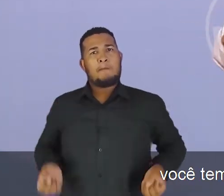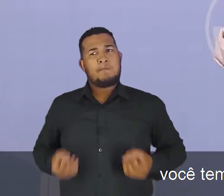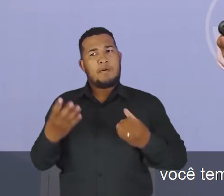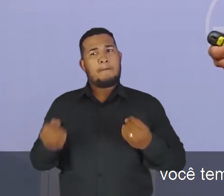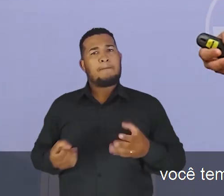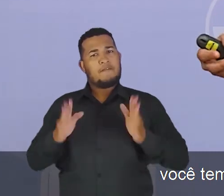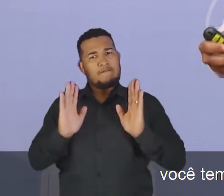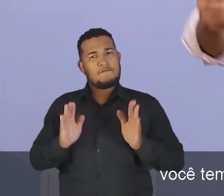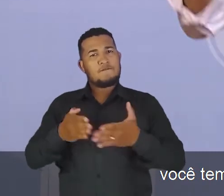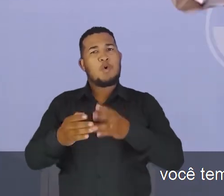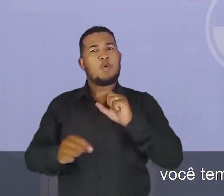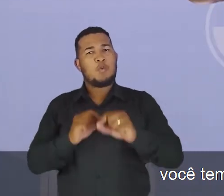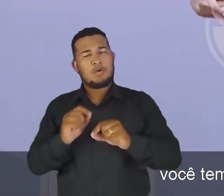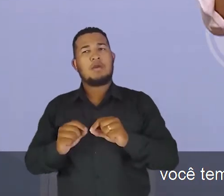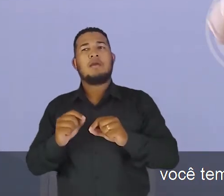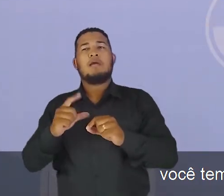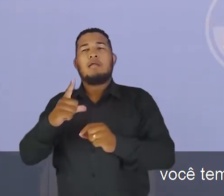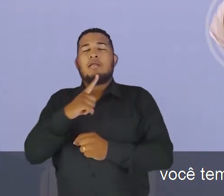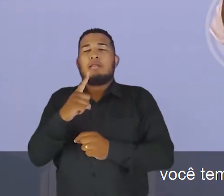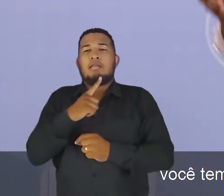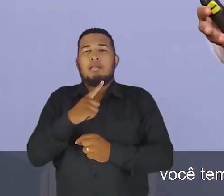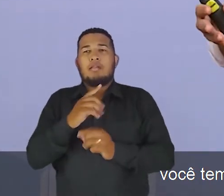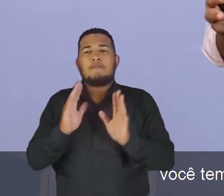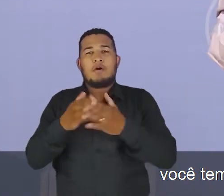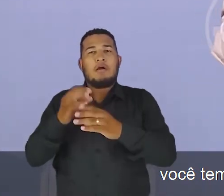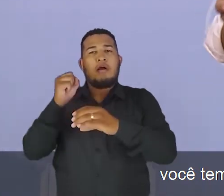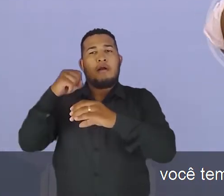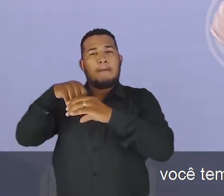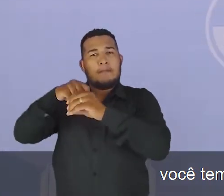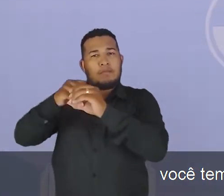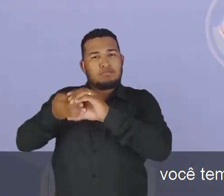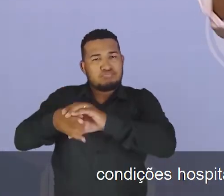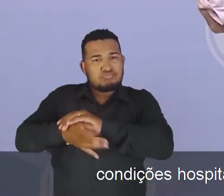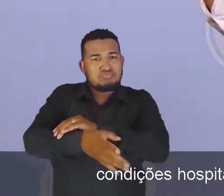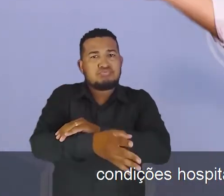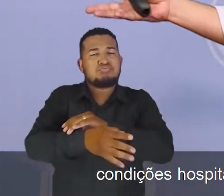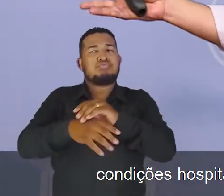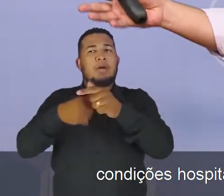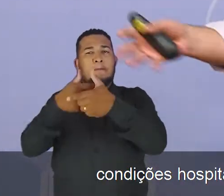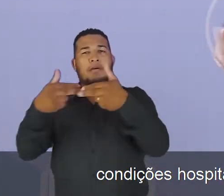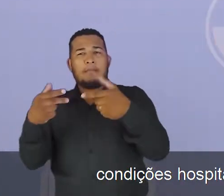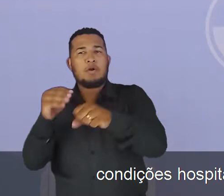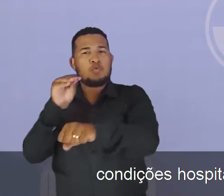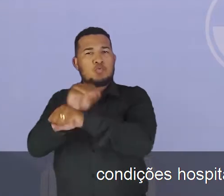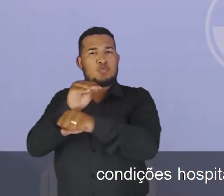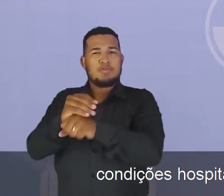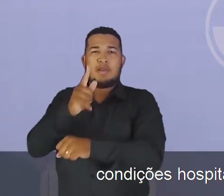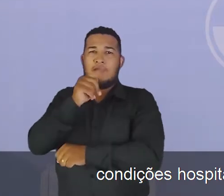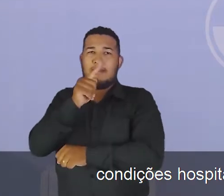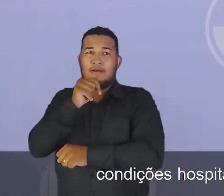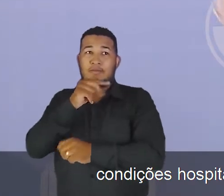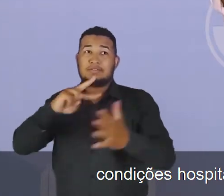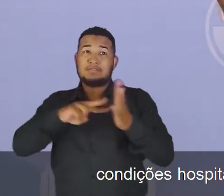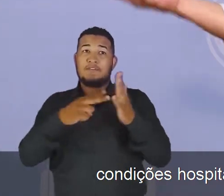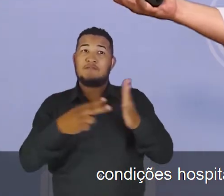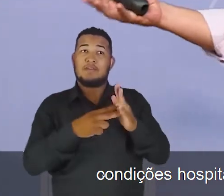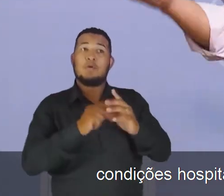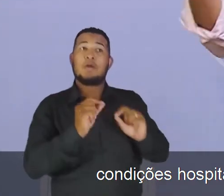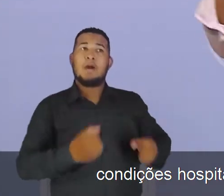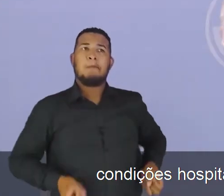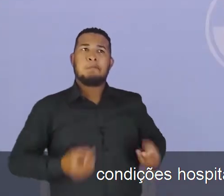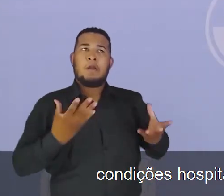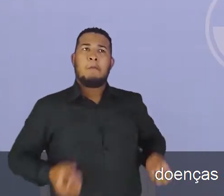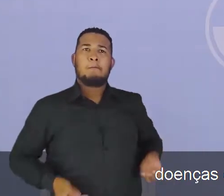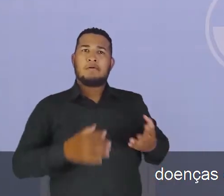em saneamento básico, menor o gasto que você tem nas condições hospitalares, porque o número de doenças vão ser menor,